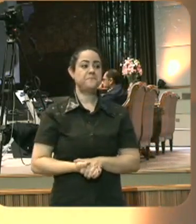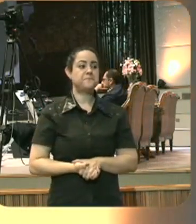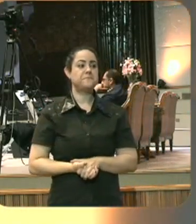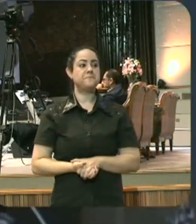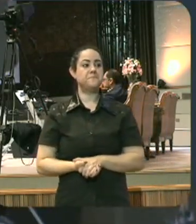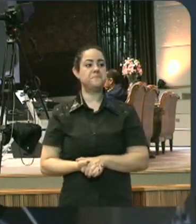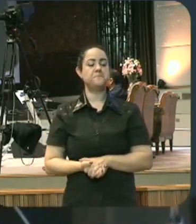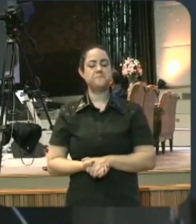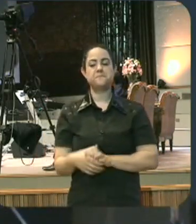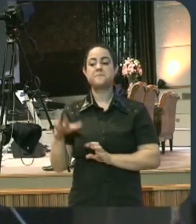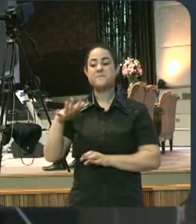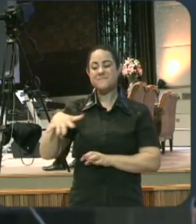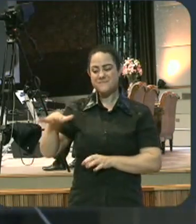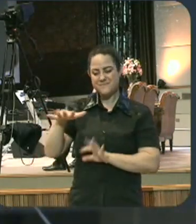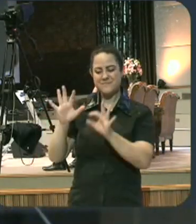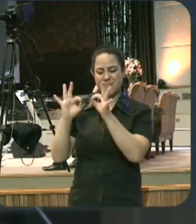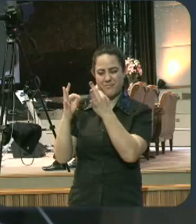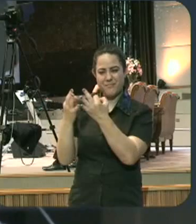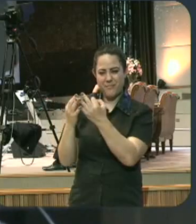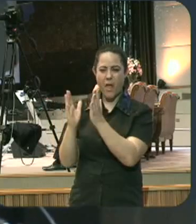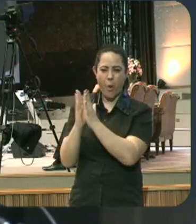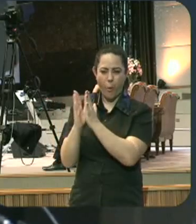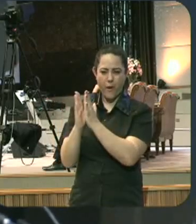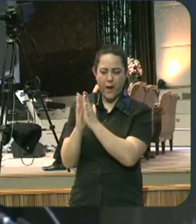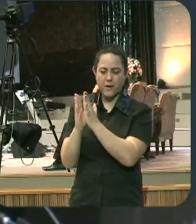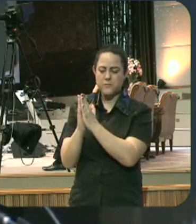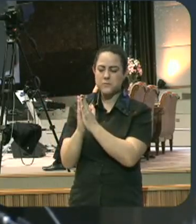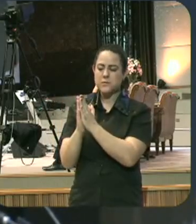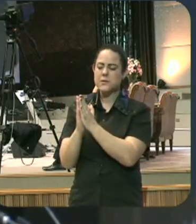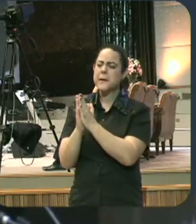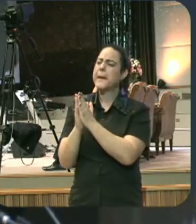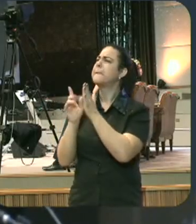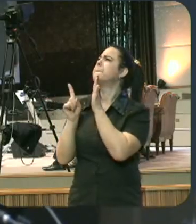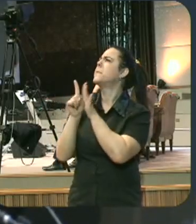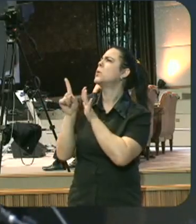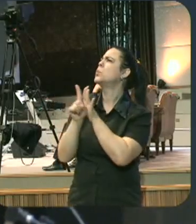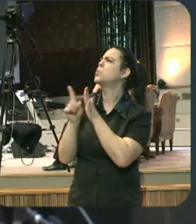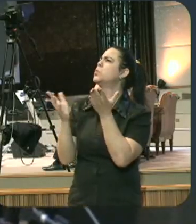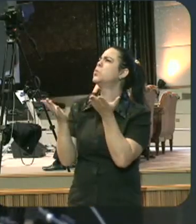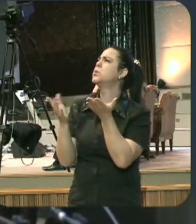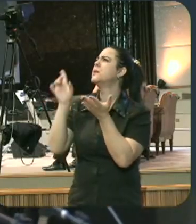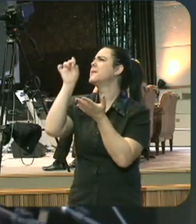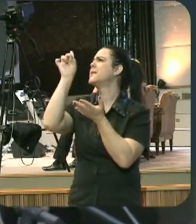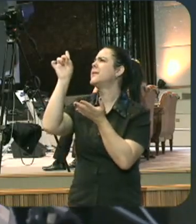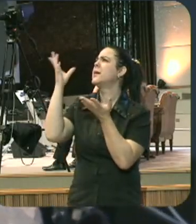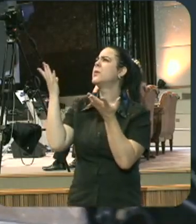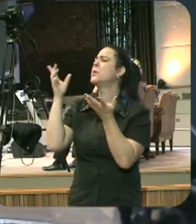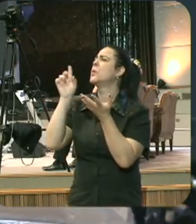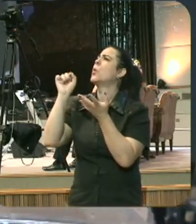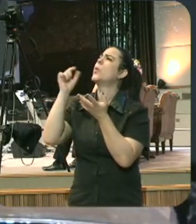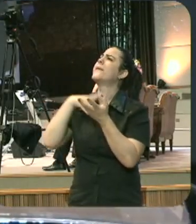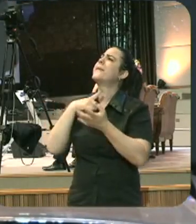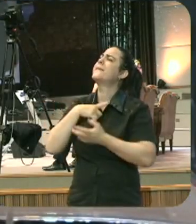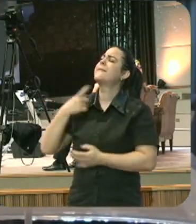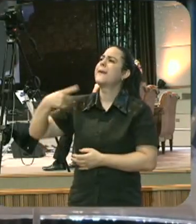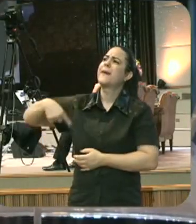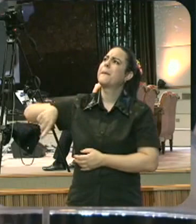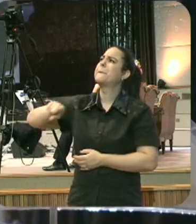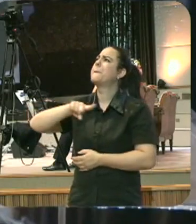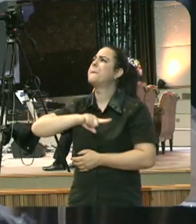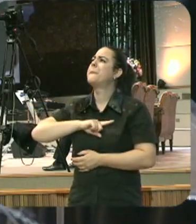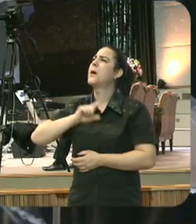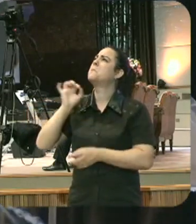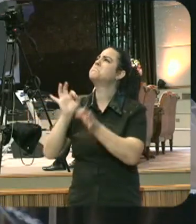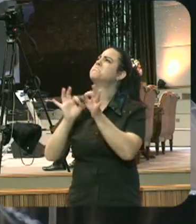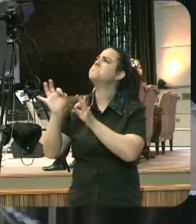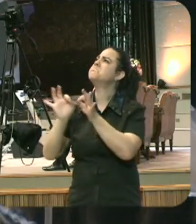Essa família estava orando e justamente perguntando: Deus, o que o Senhor tem? O que o